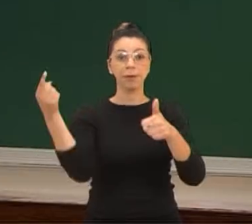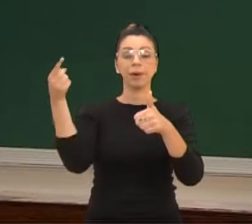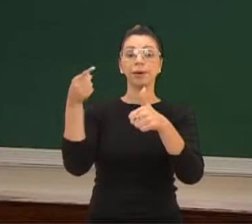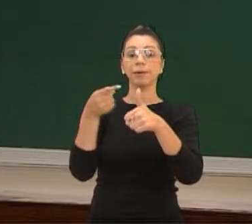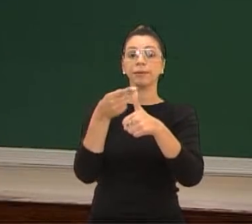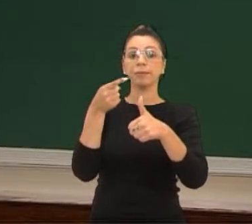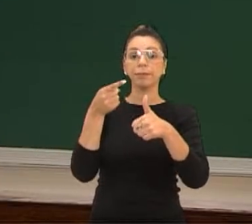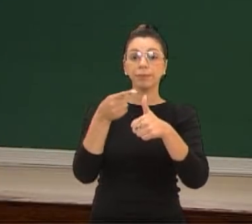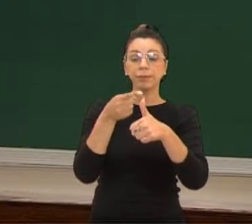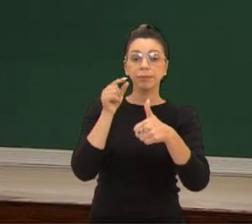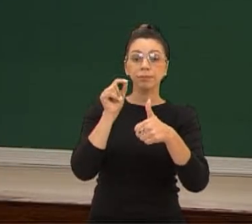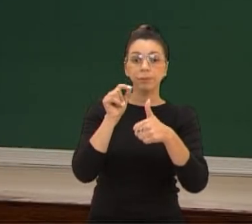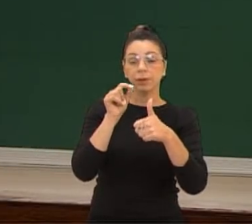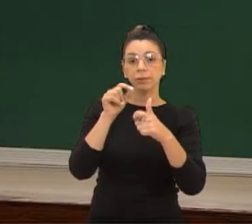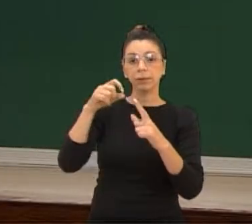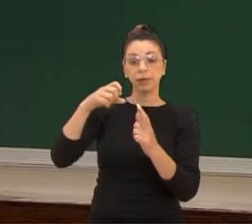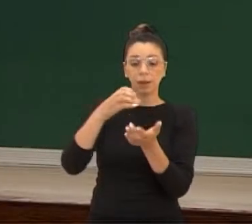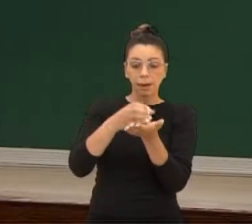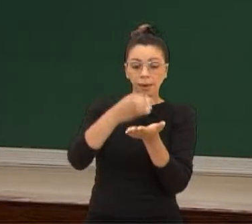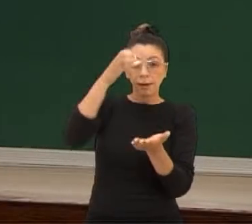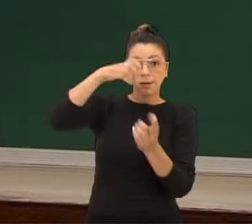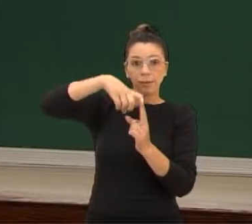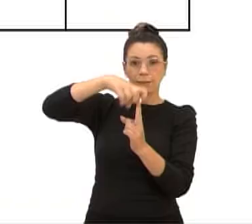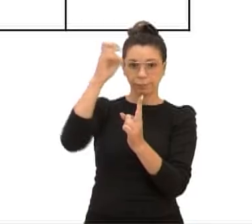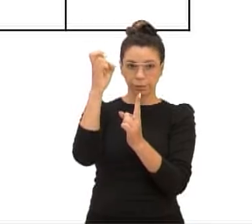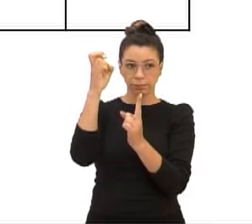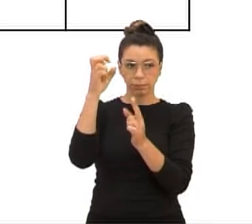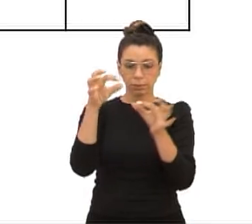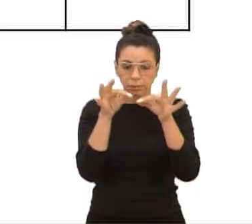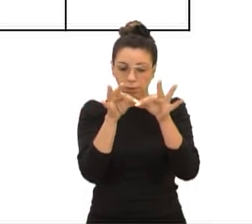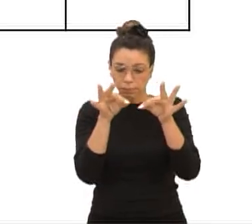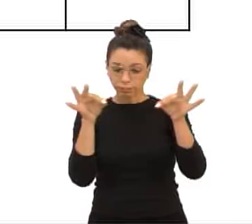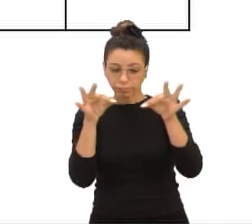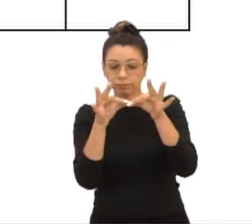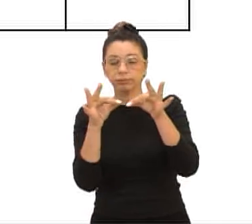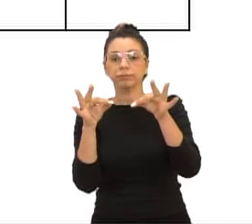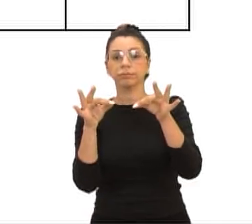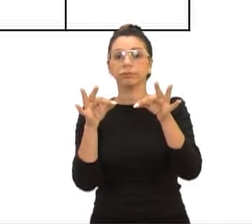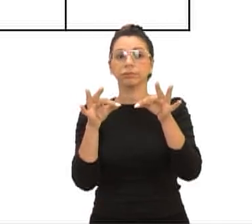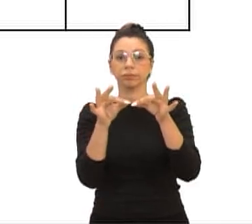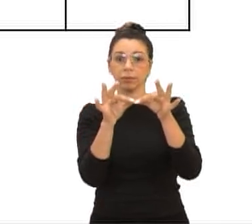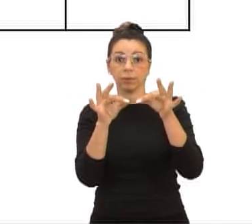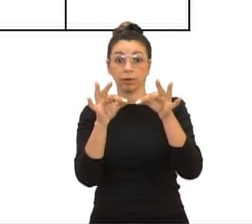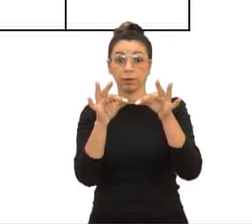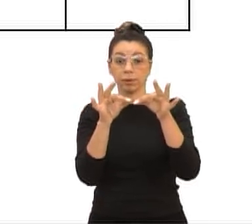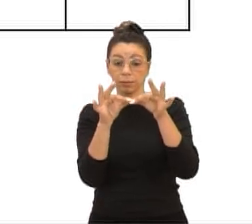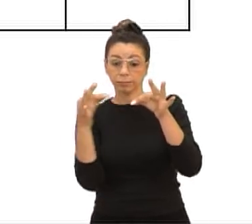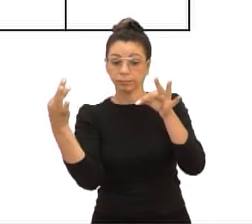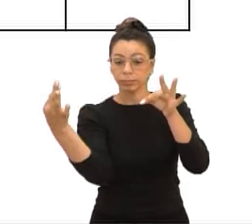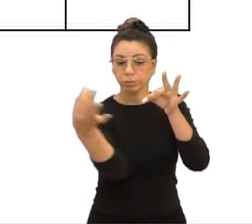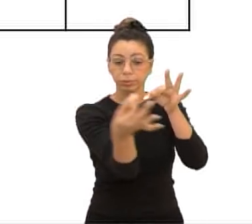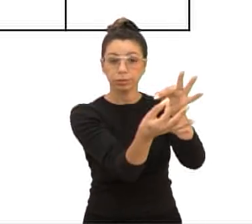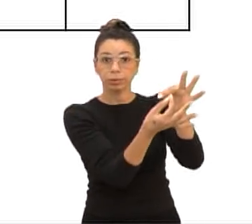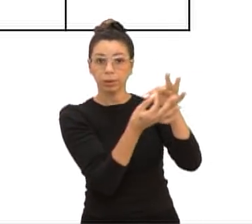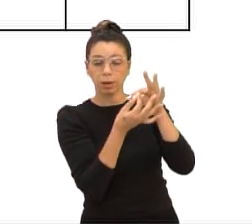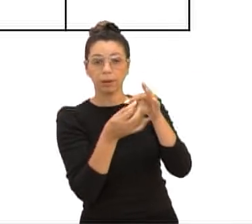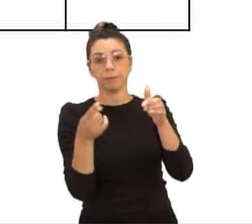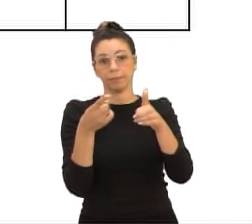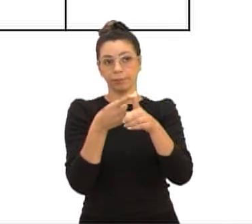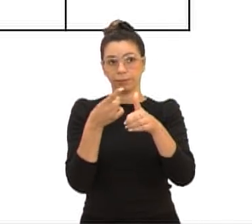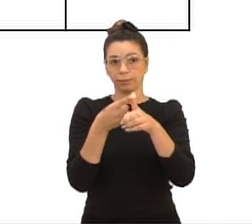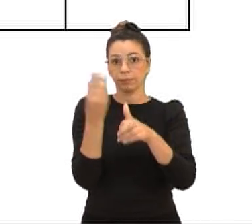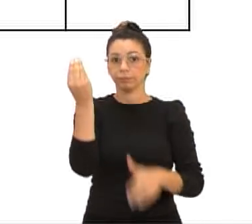da lata de refrigerante. Então, a circunferência, que é aquela medida que a gente fez com o barbante, a primeira